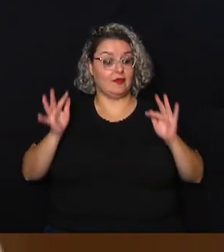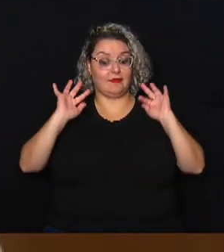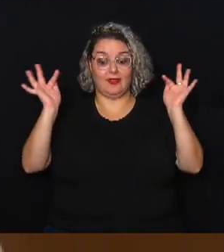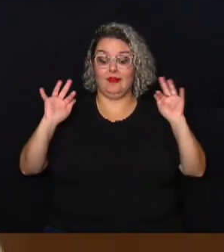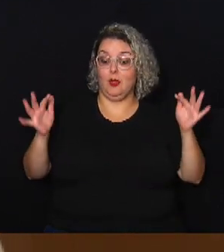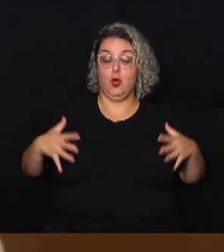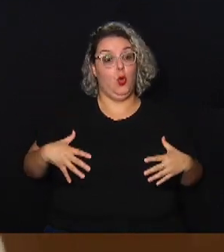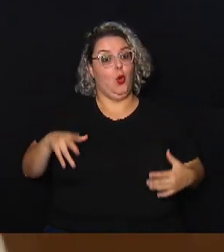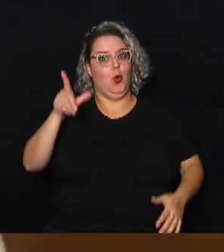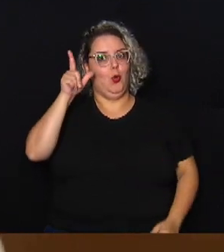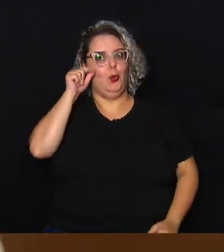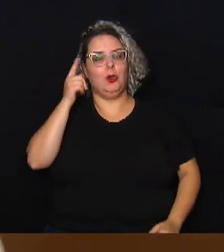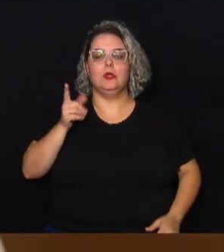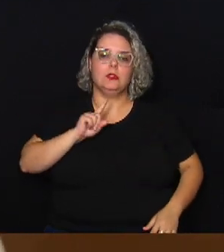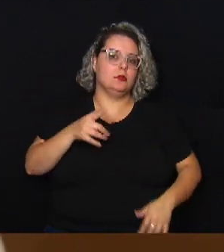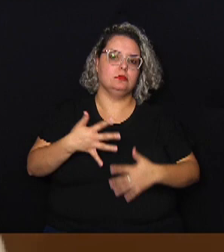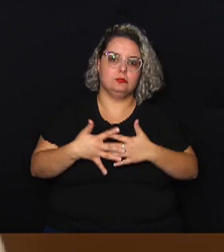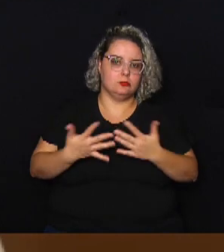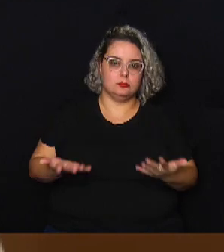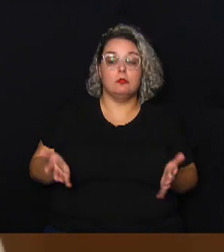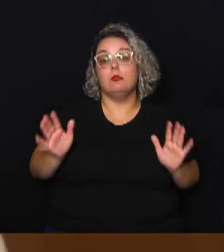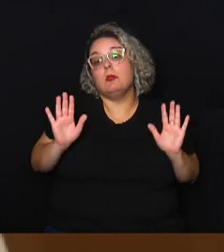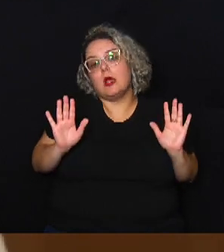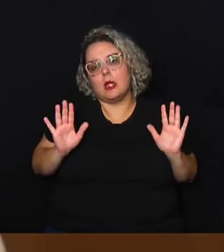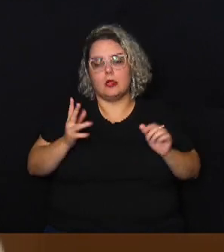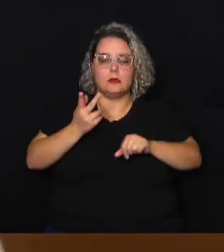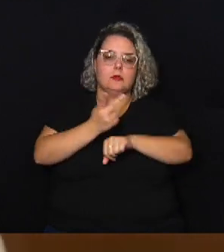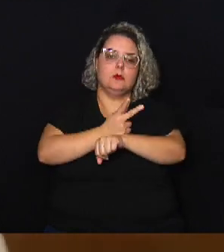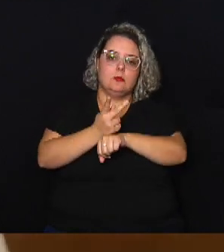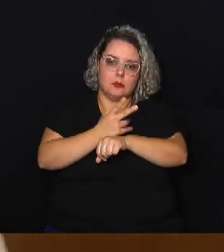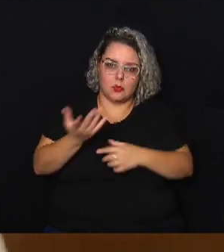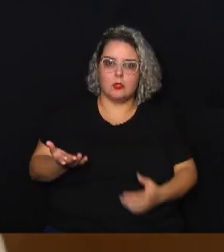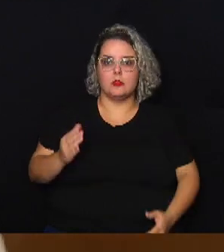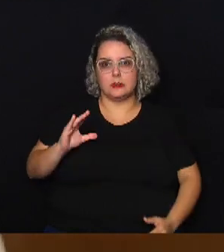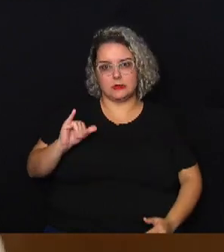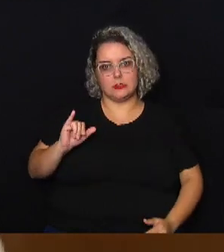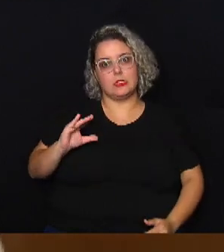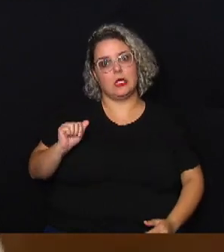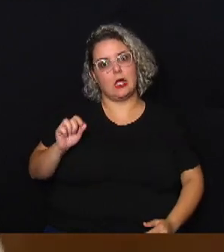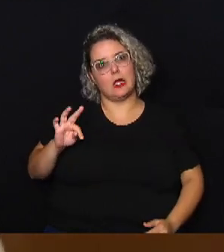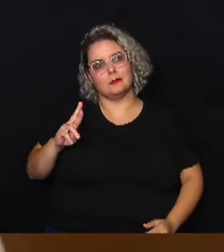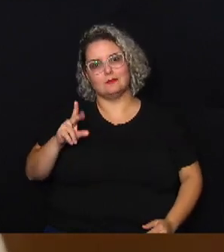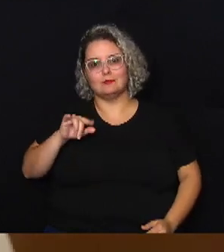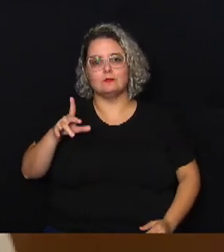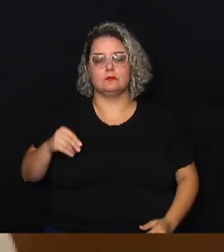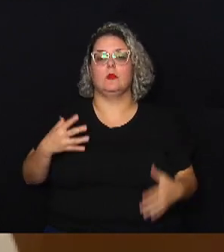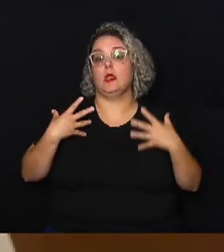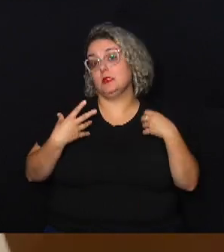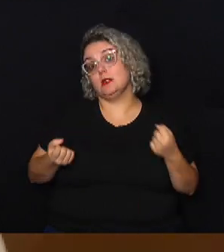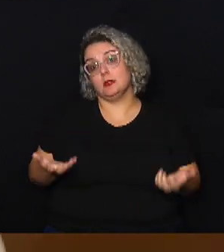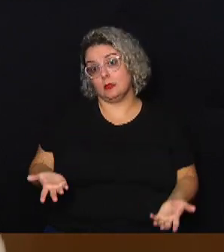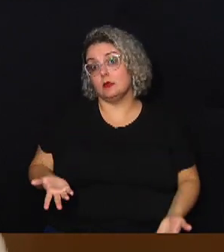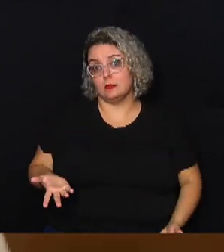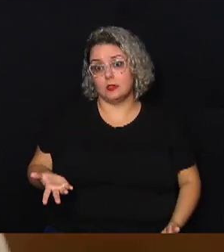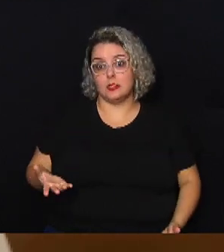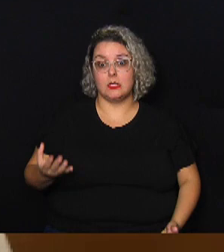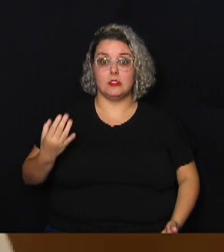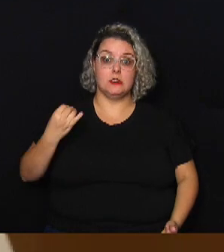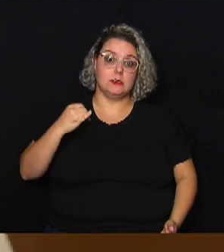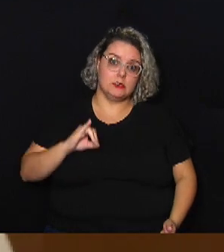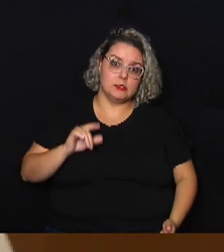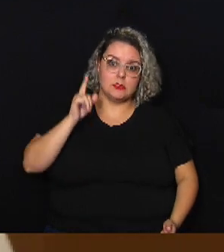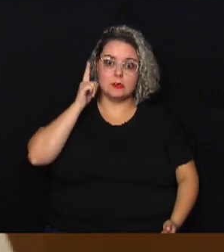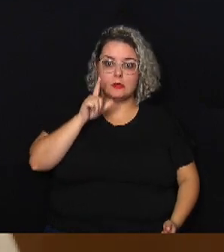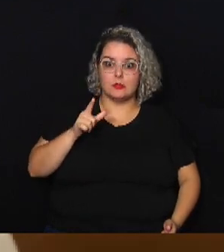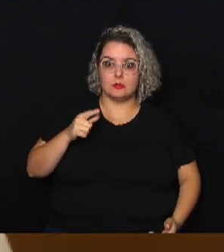e não incomoda. Mas, assim, a gente procura cicatrizes mais aceitáveis. Então, se der para tirar só ao